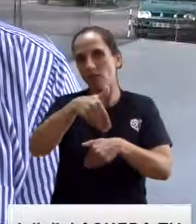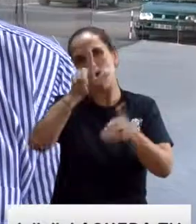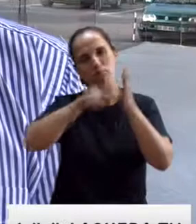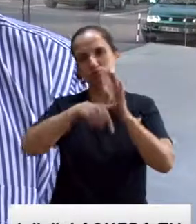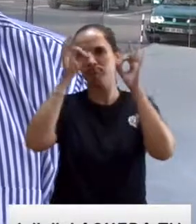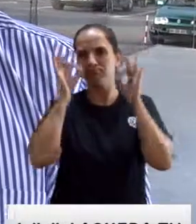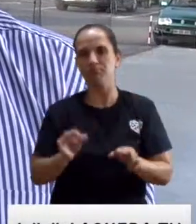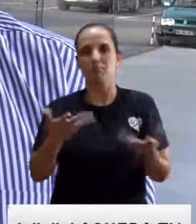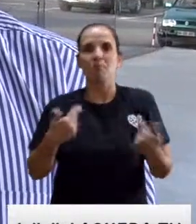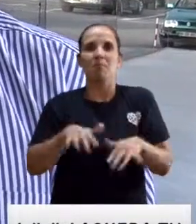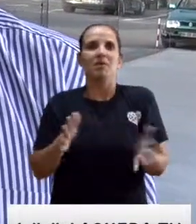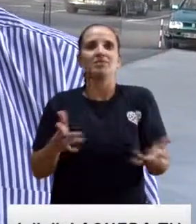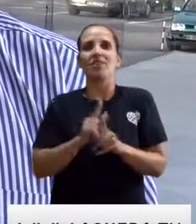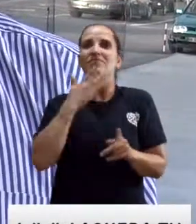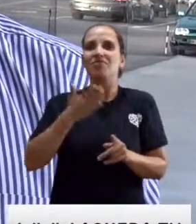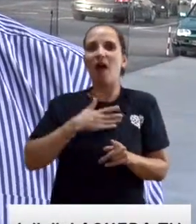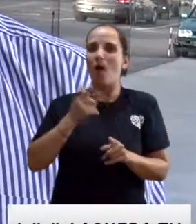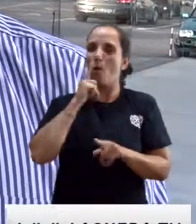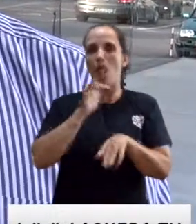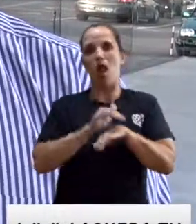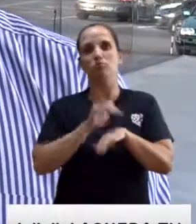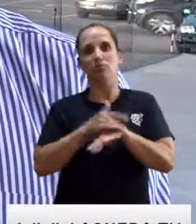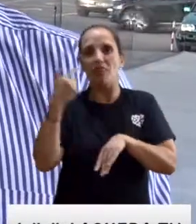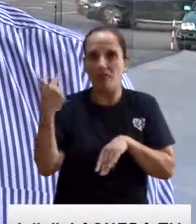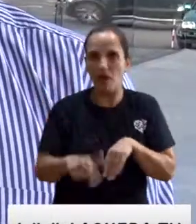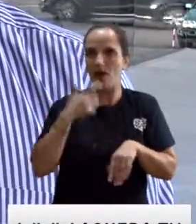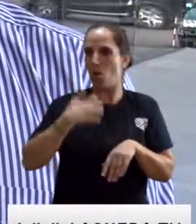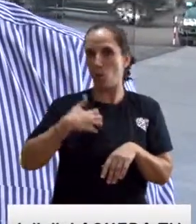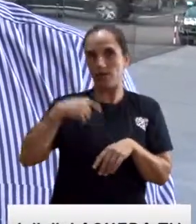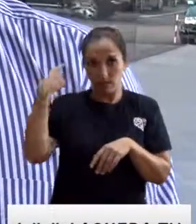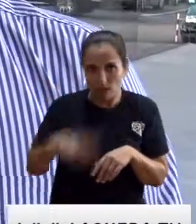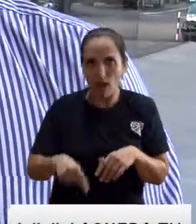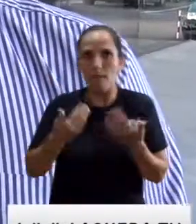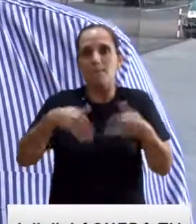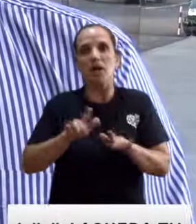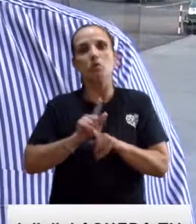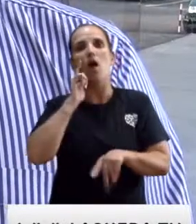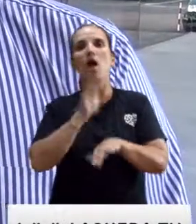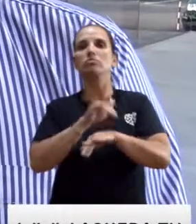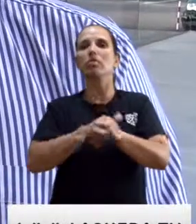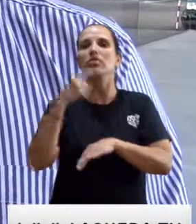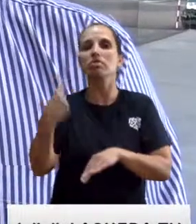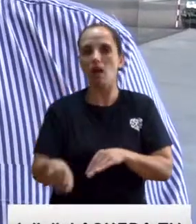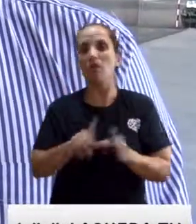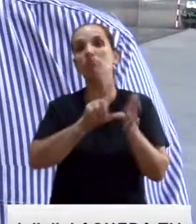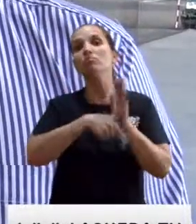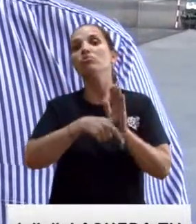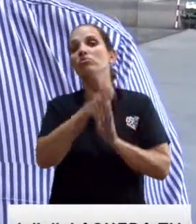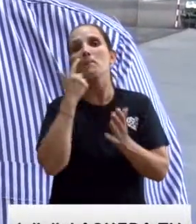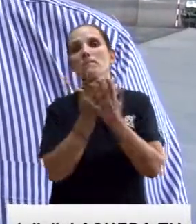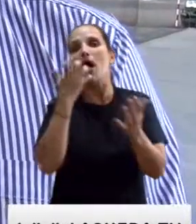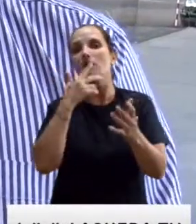no projeto, mas é óbvio que isto traz-nos uma responsabilidade acrescida, deixa-nos orgulhosos, não é? Mas traz-vos aqui a responsabilidade porque o